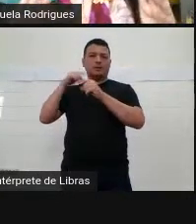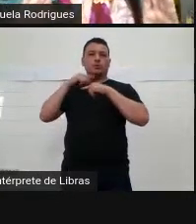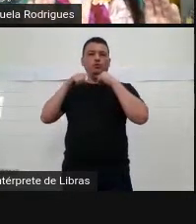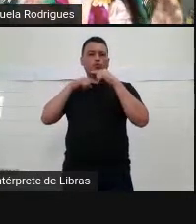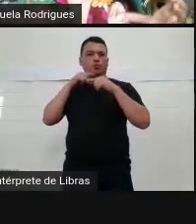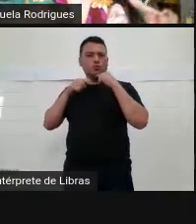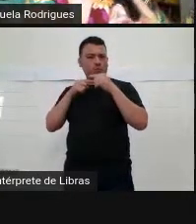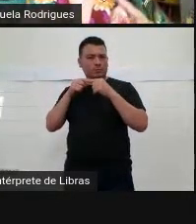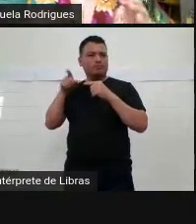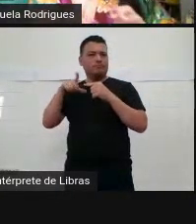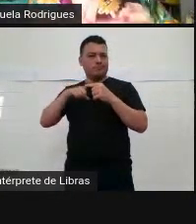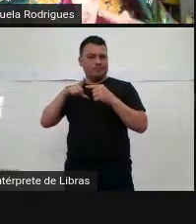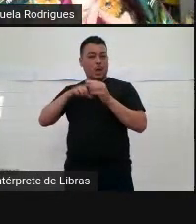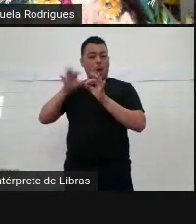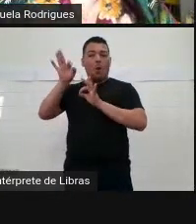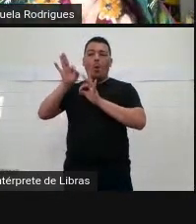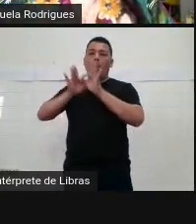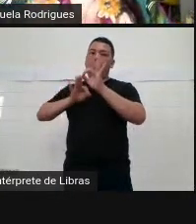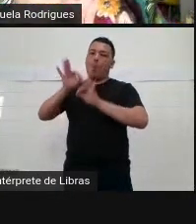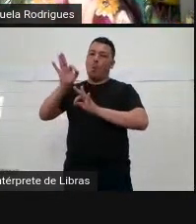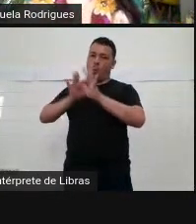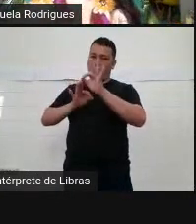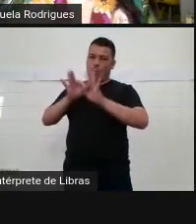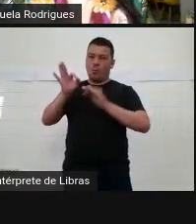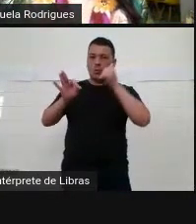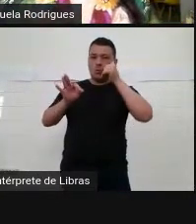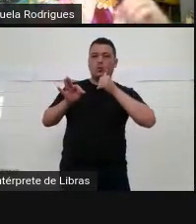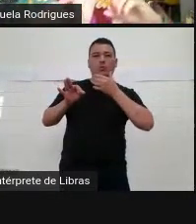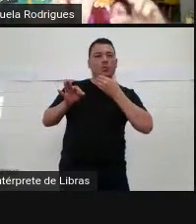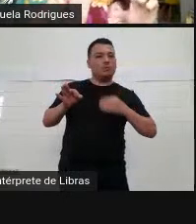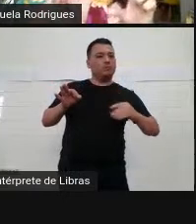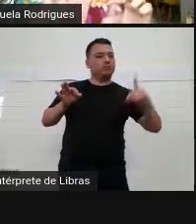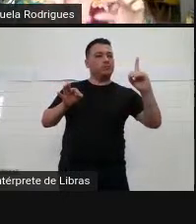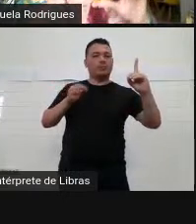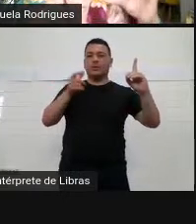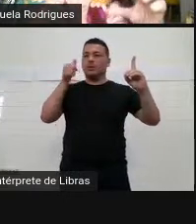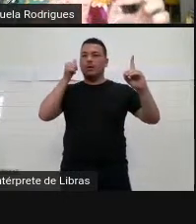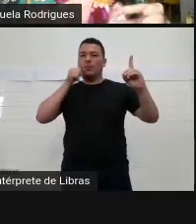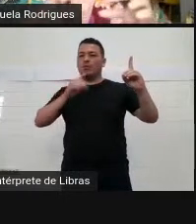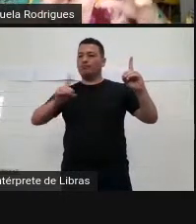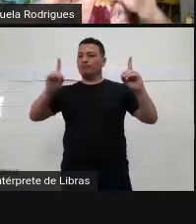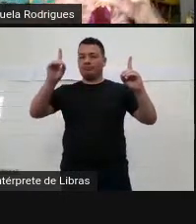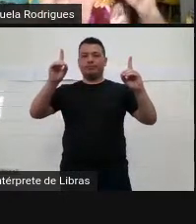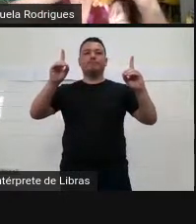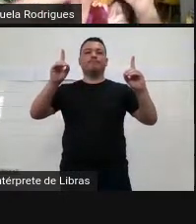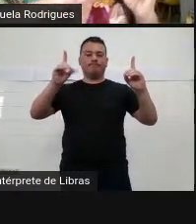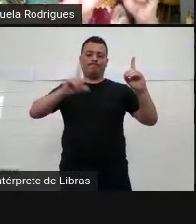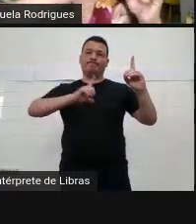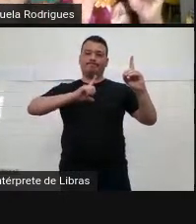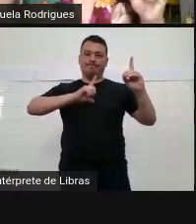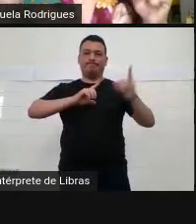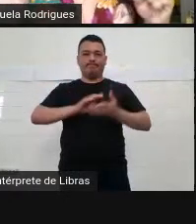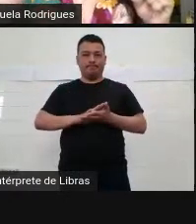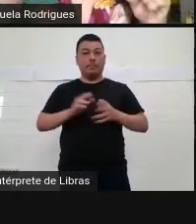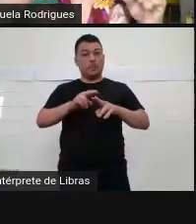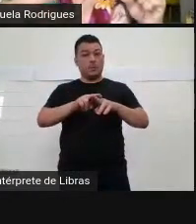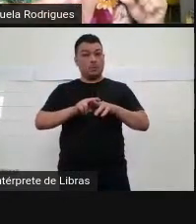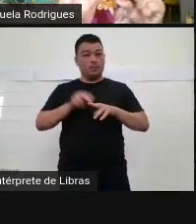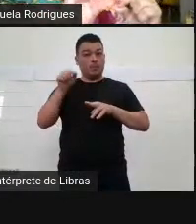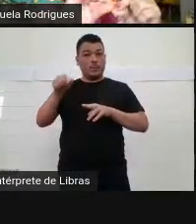a organização desse espaço. E isso é importante porque é justamente